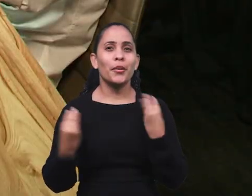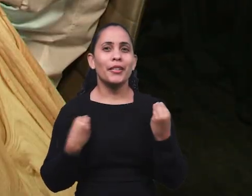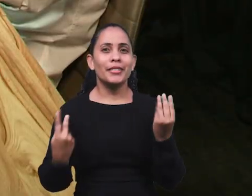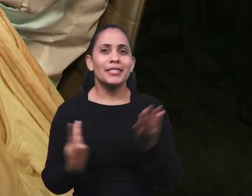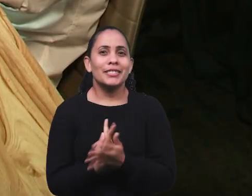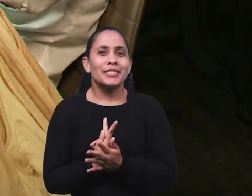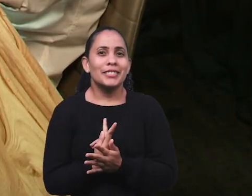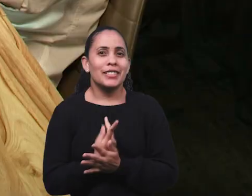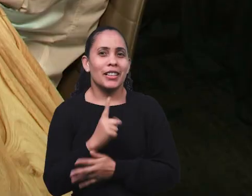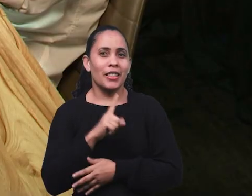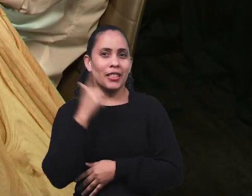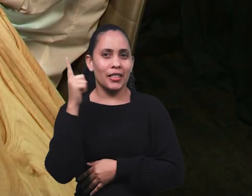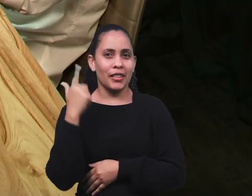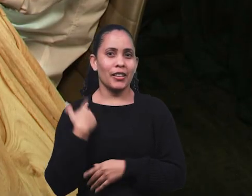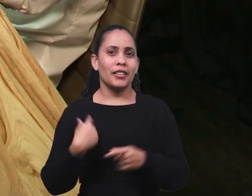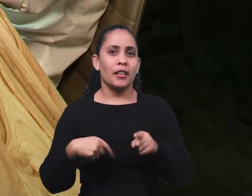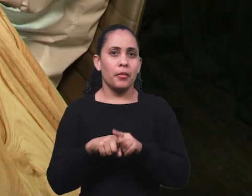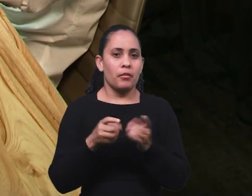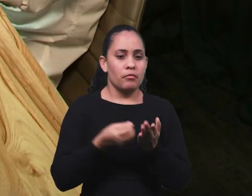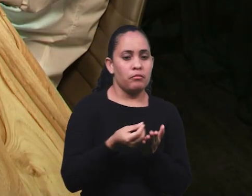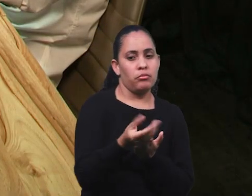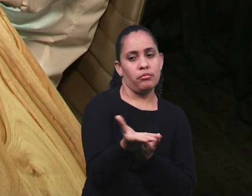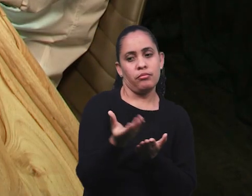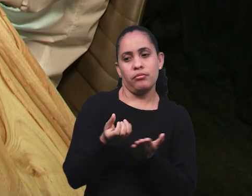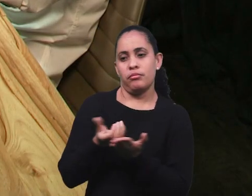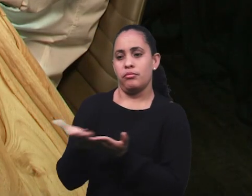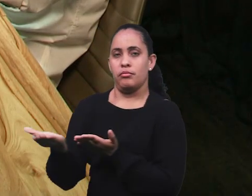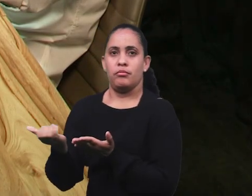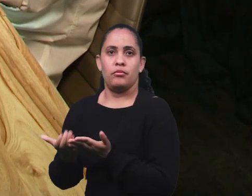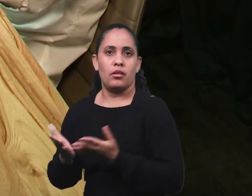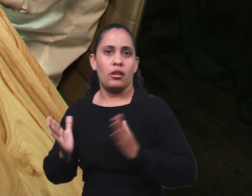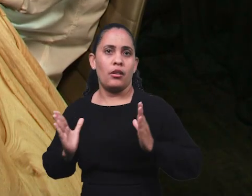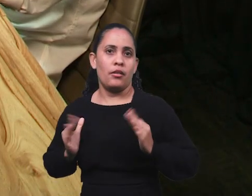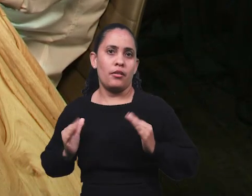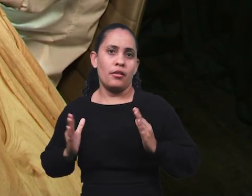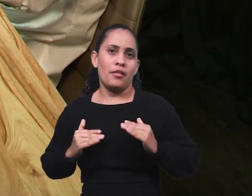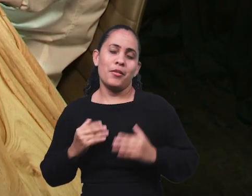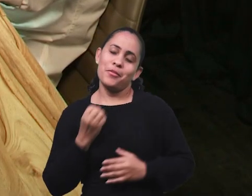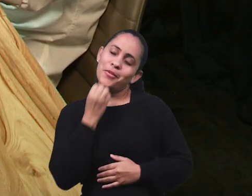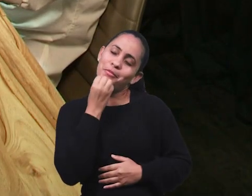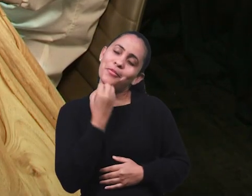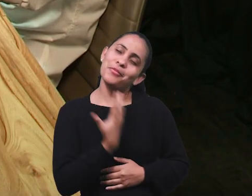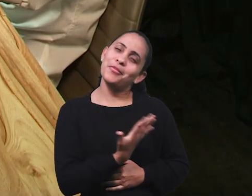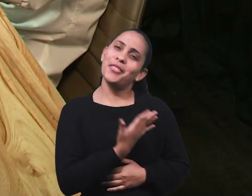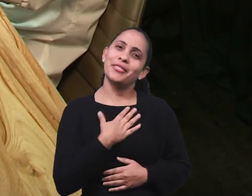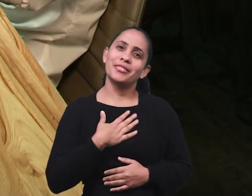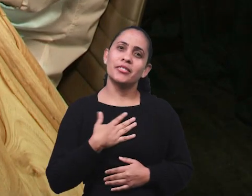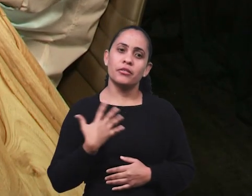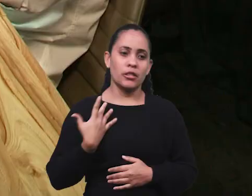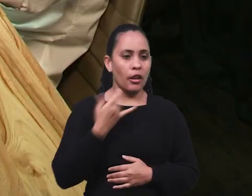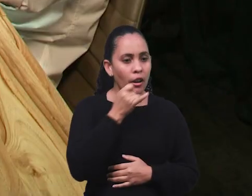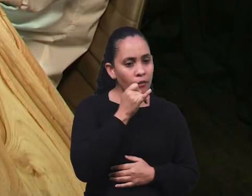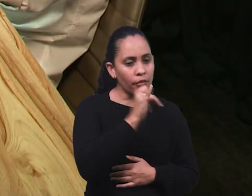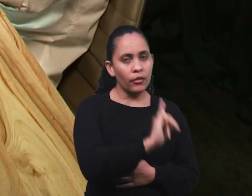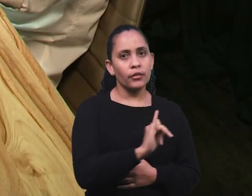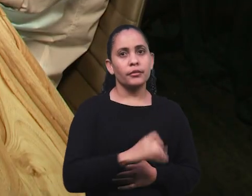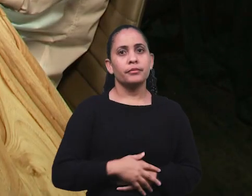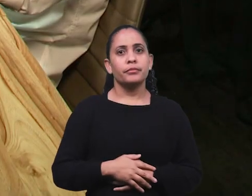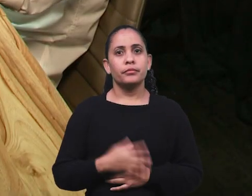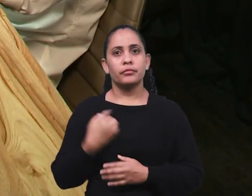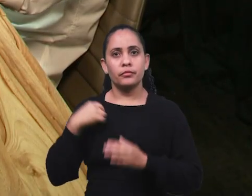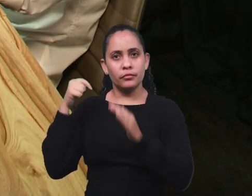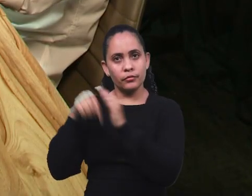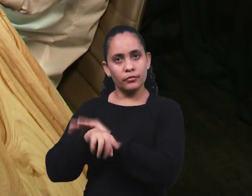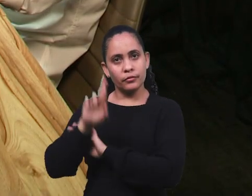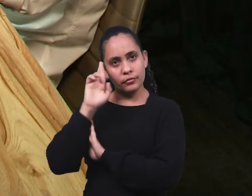foi? Como E também você tinha sentiu? outros servindo ceia, outros anjos. Foi muito bom. E aí você compartilhou o dom, né? Você Aí eu